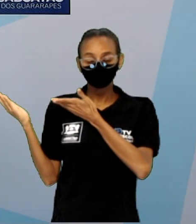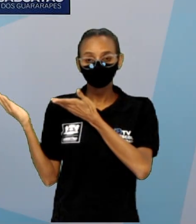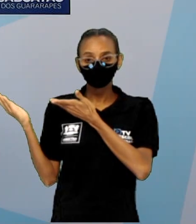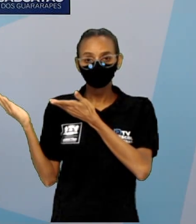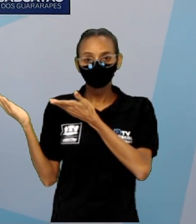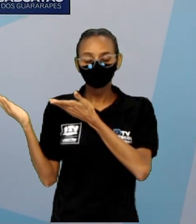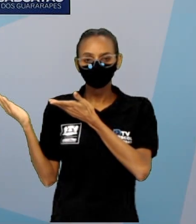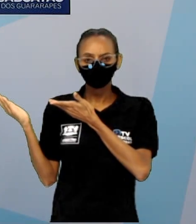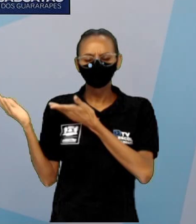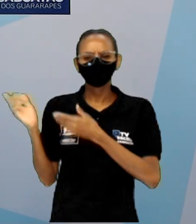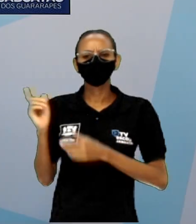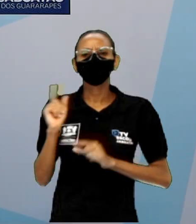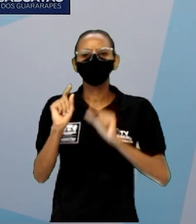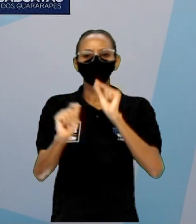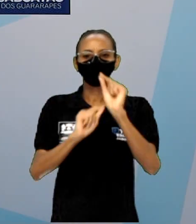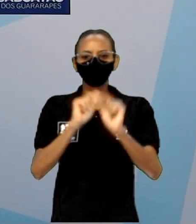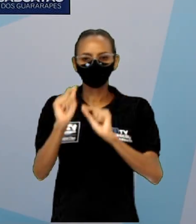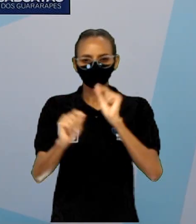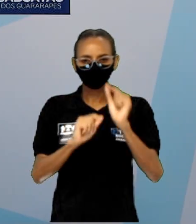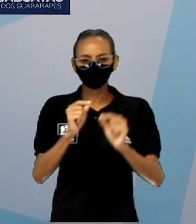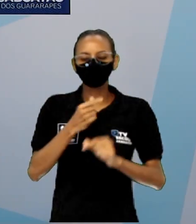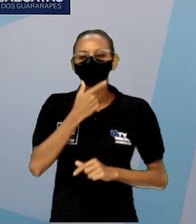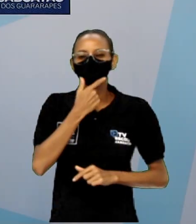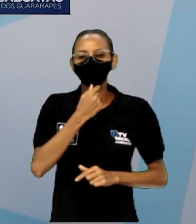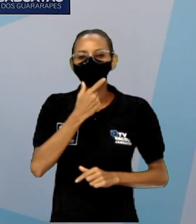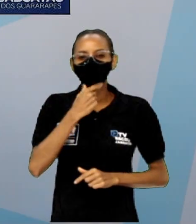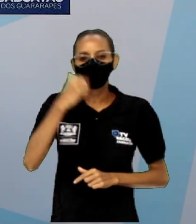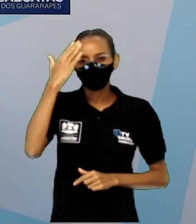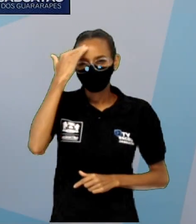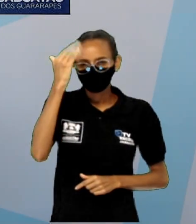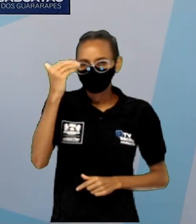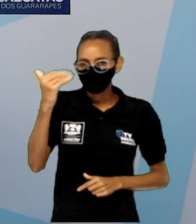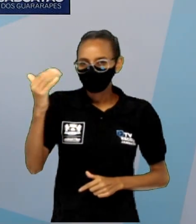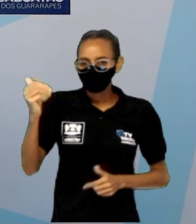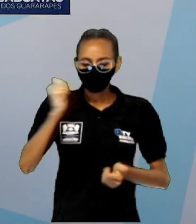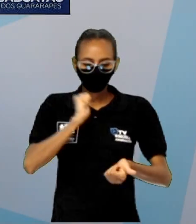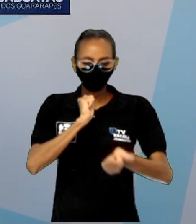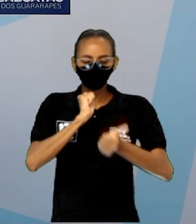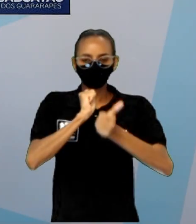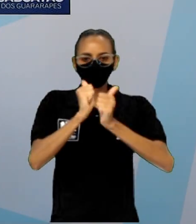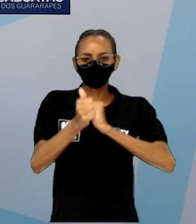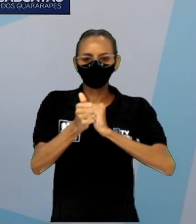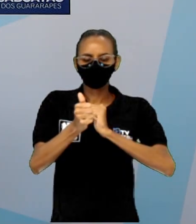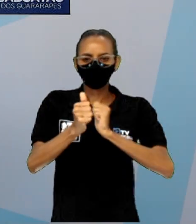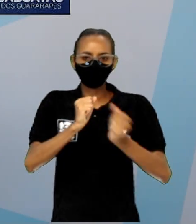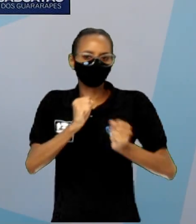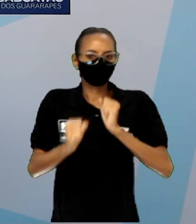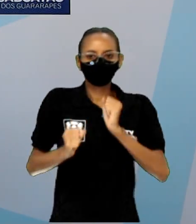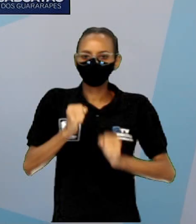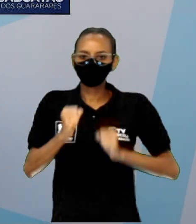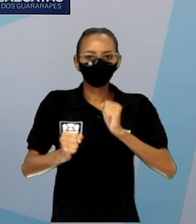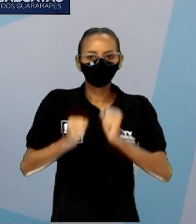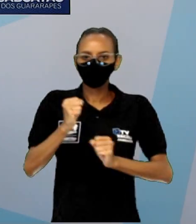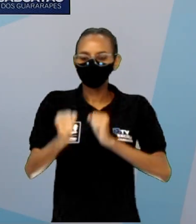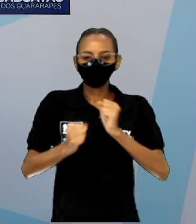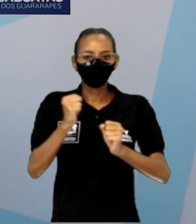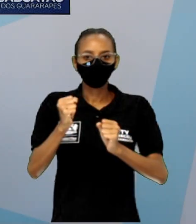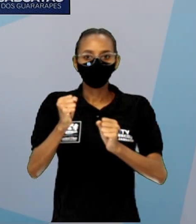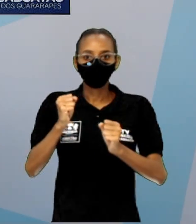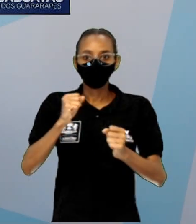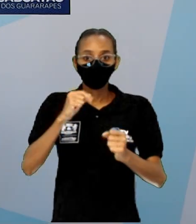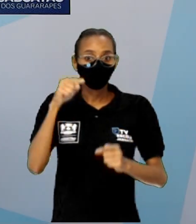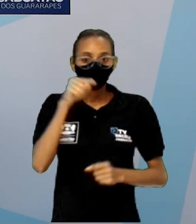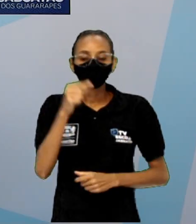a imagem mostrava o Usain Bolt, um dos maiores velocistas do mundo. Ele bateu recordes, tanto